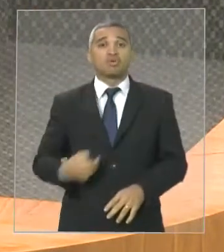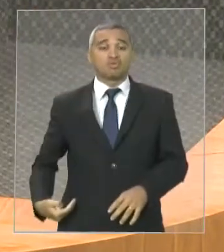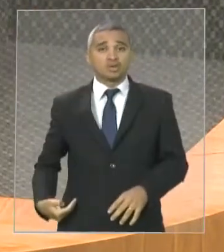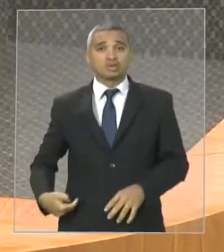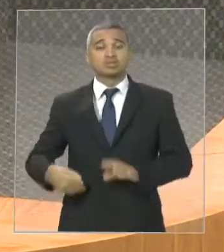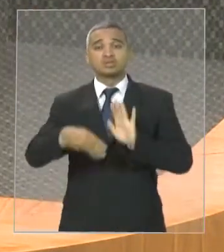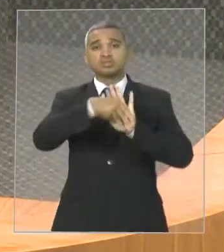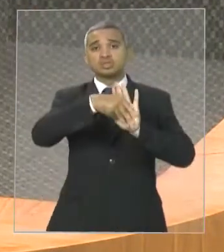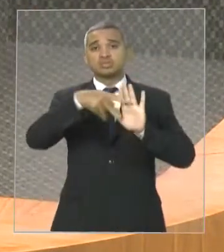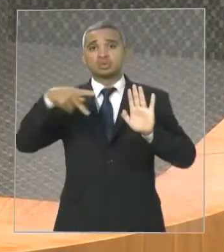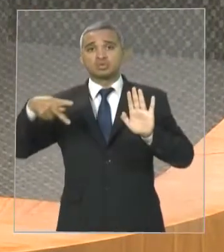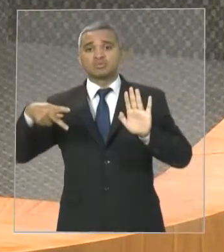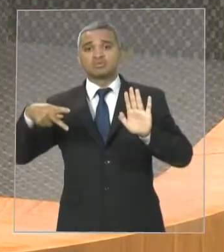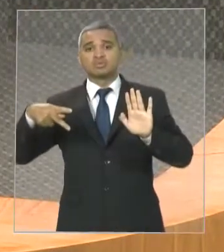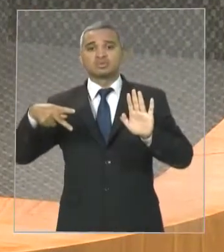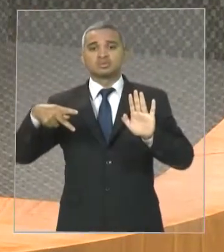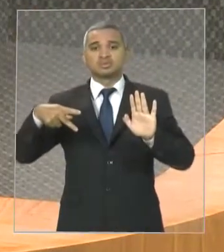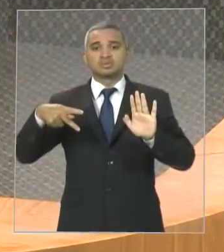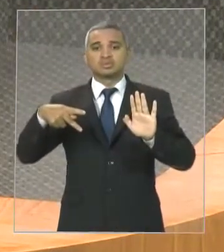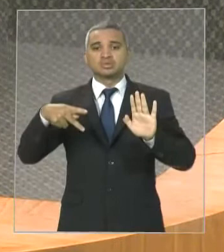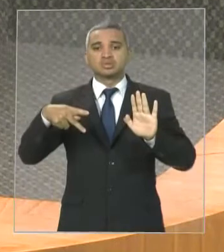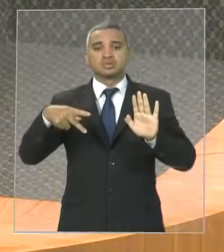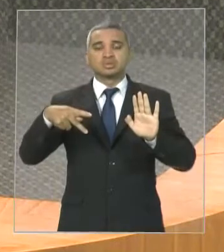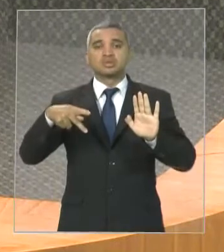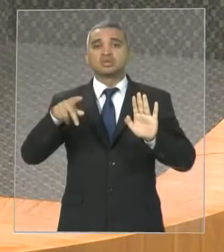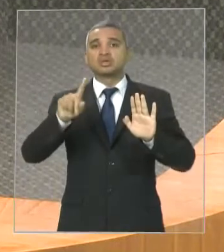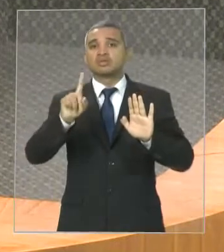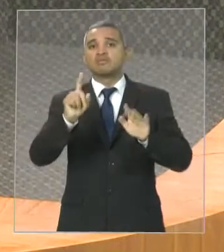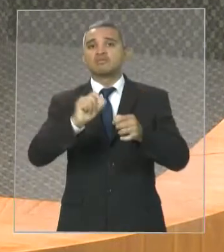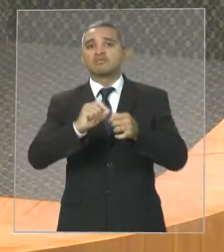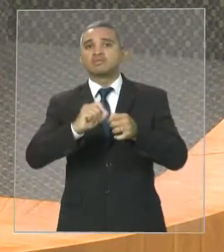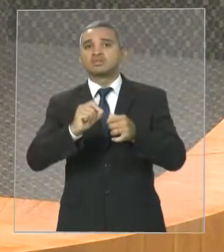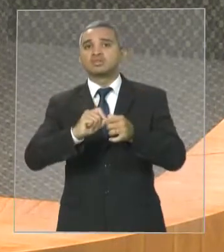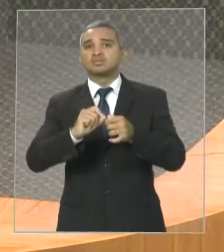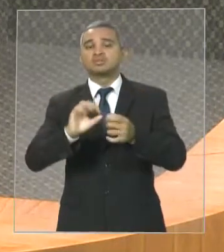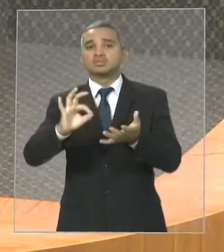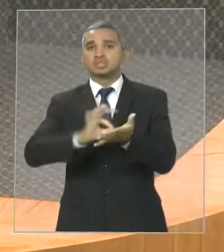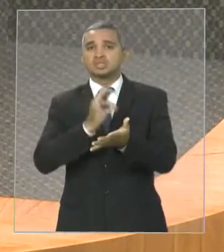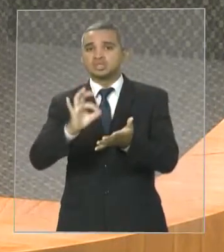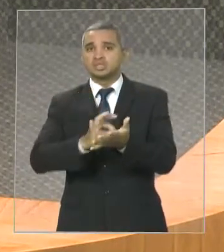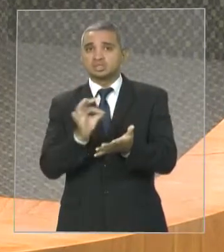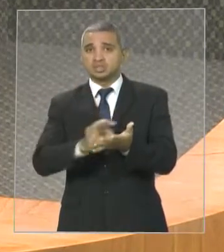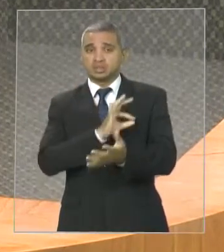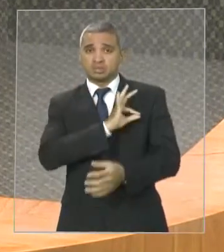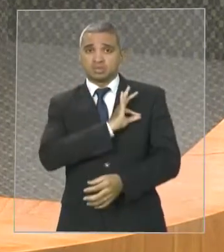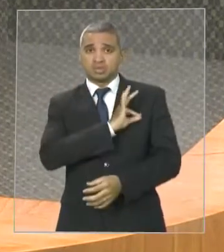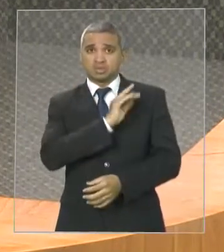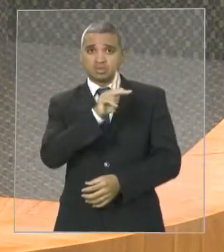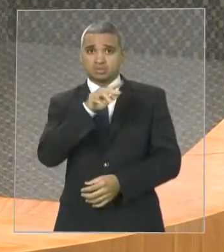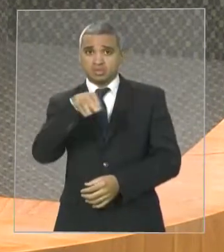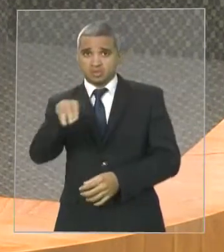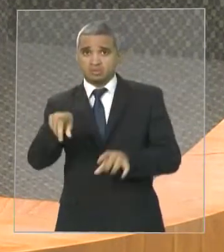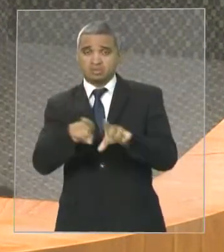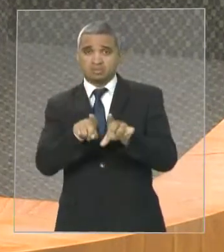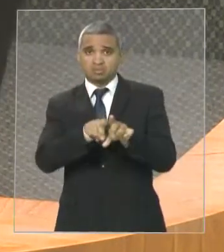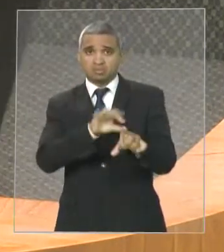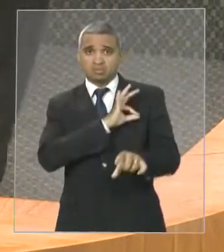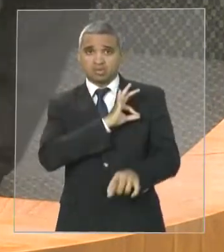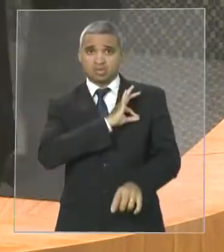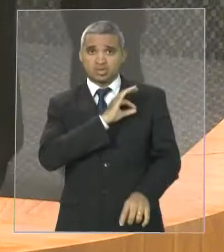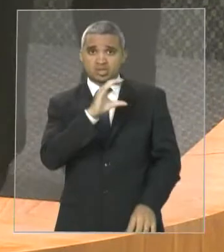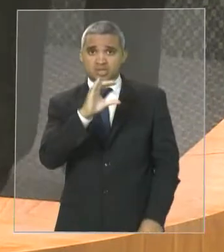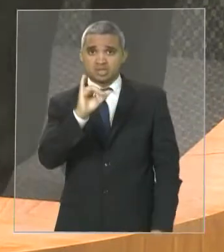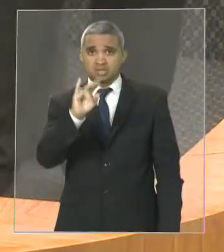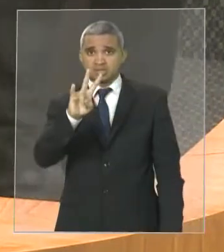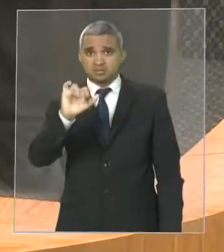medida provisória fazendo seletivo para colocar na Polícia Militar e na Polícia Civil, tendo em vista o